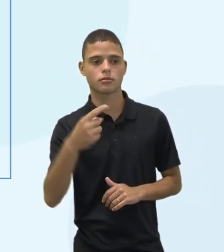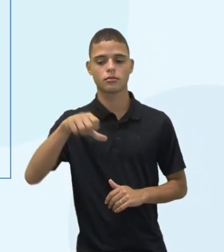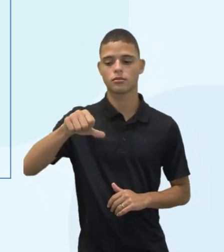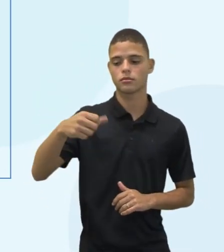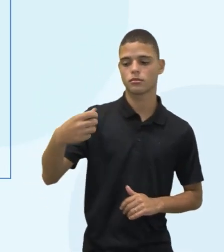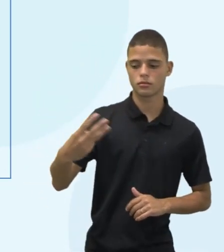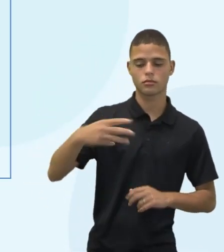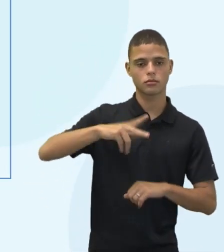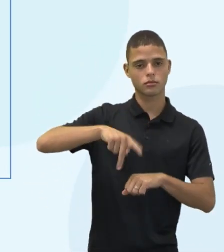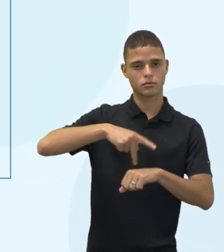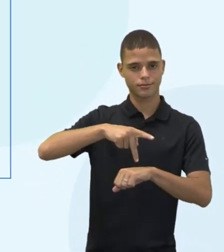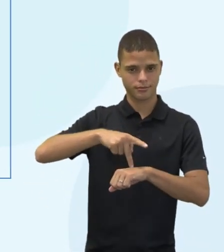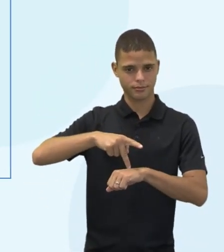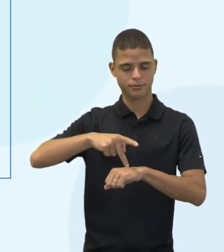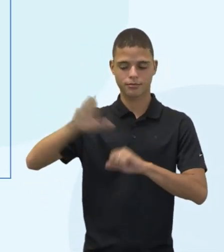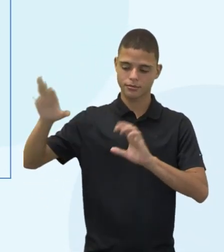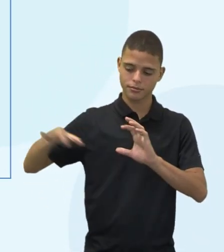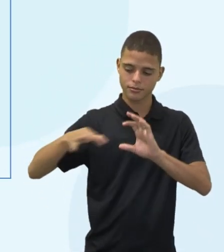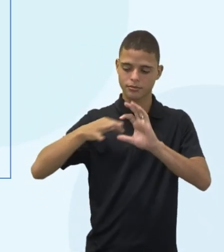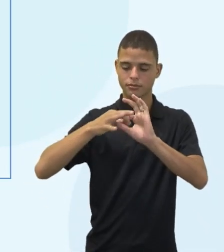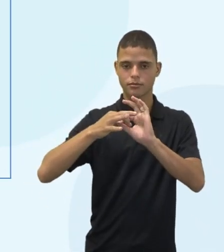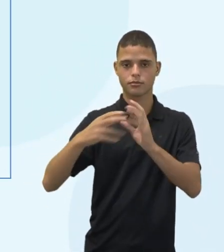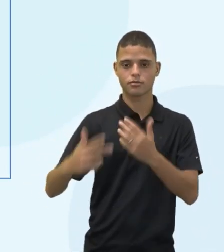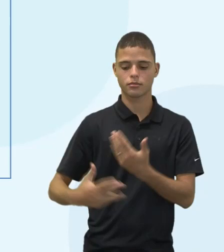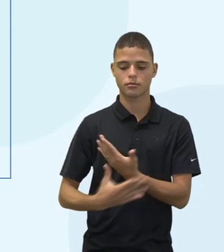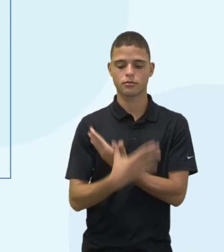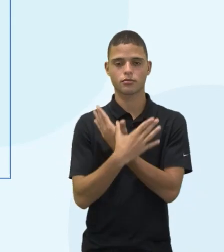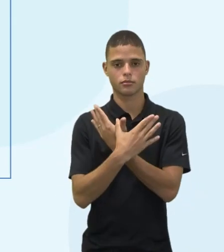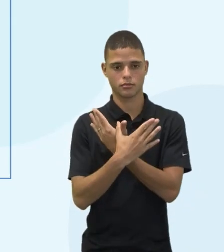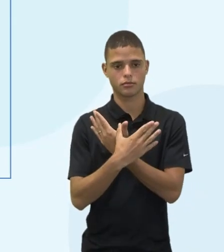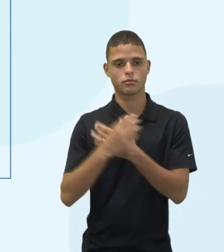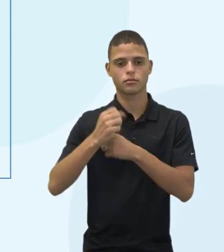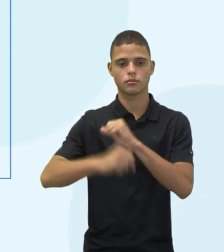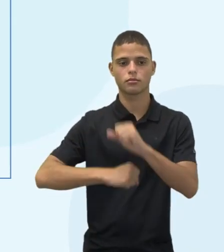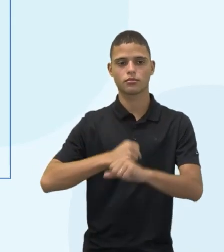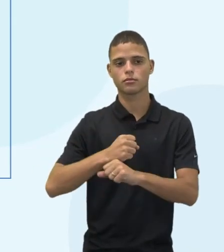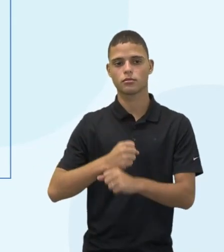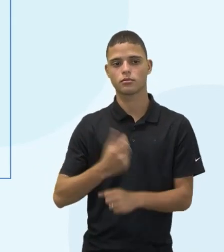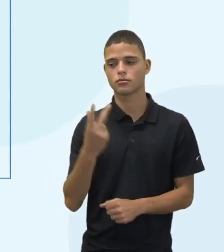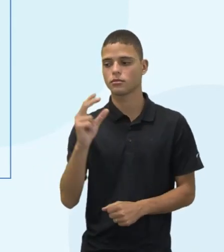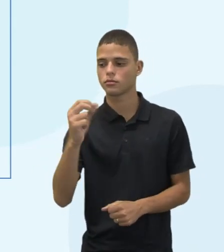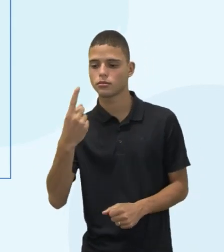em 2015, os Estados-membros, tem